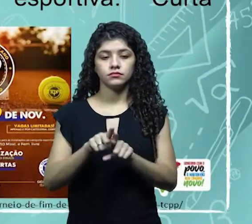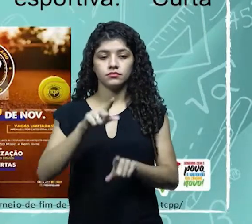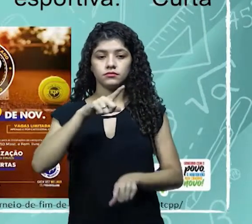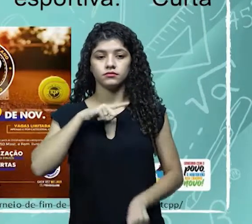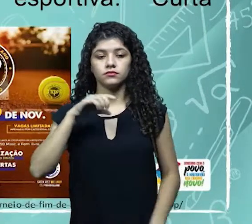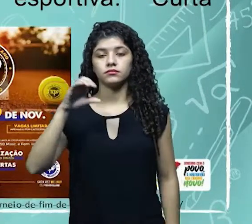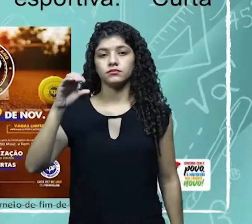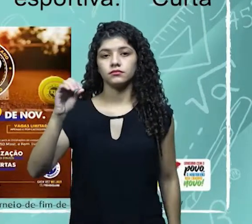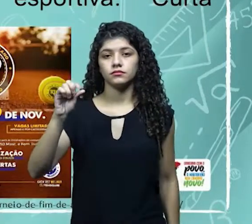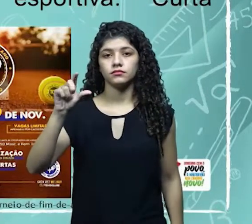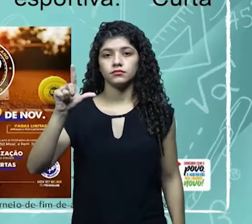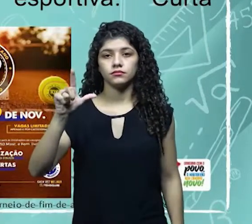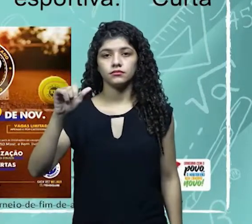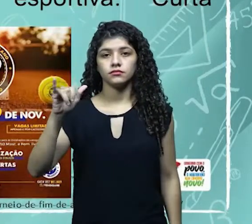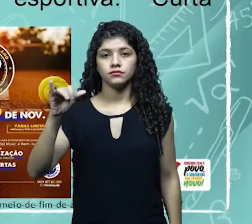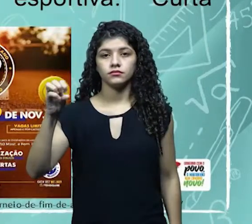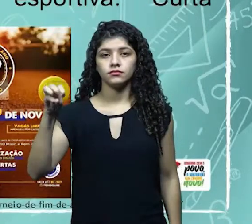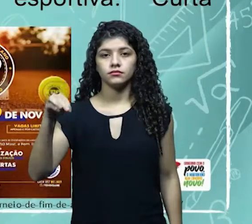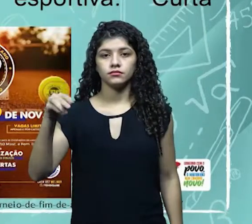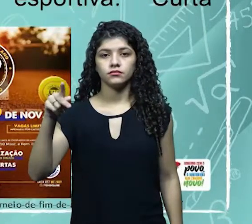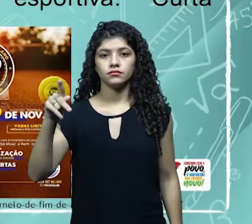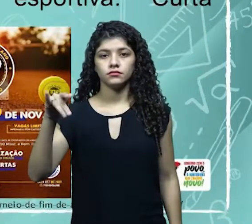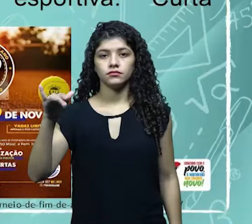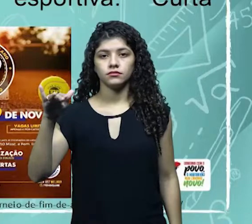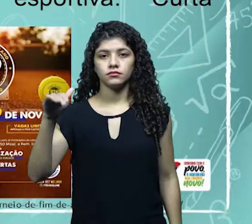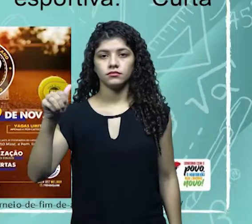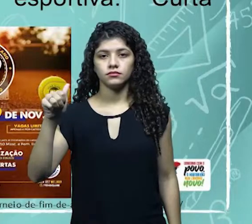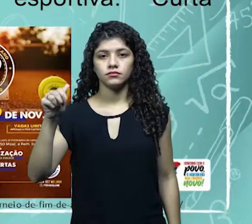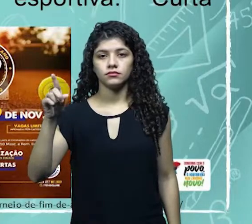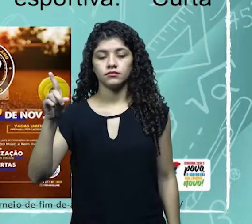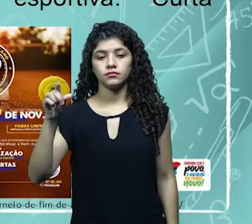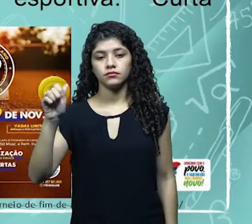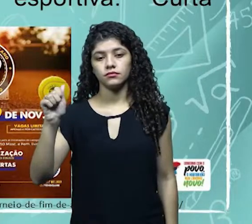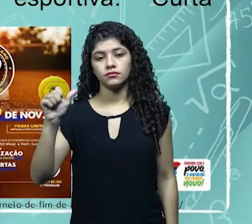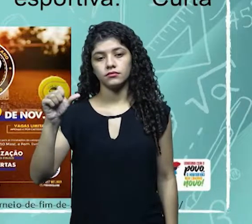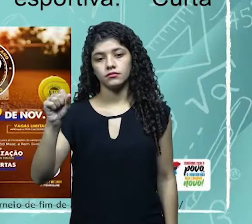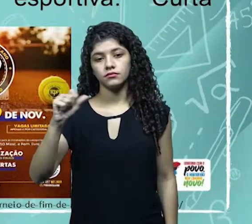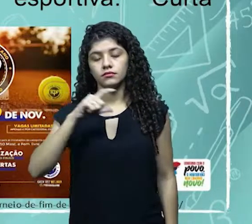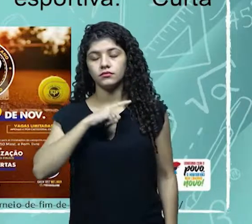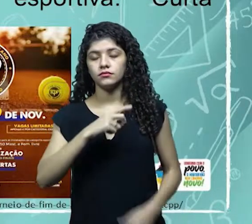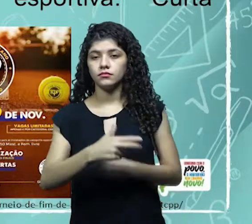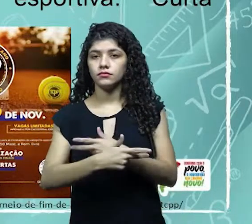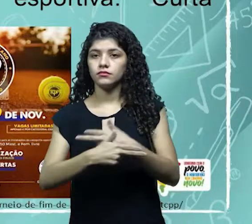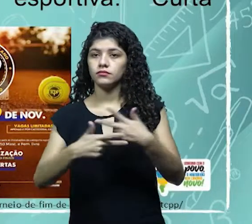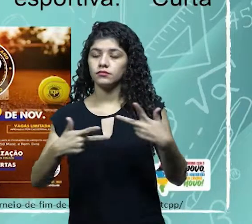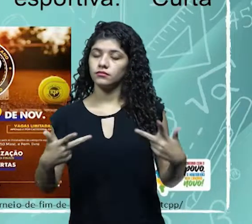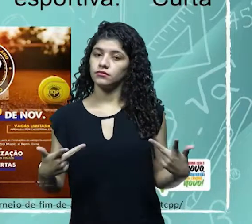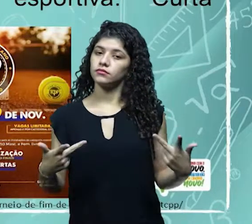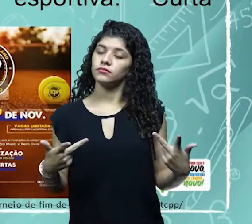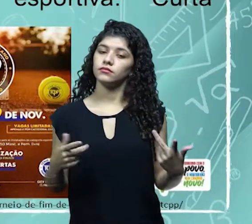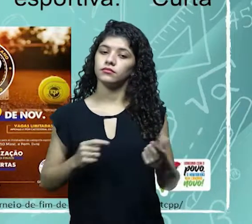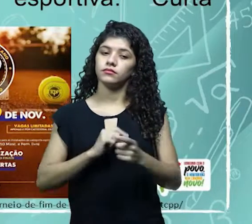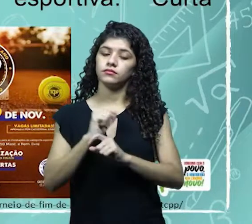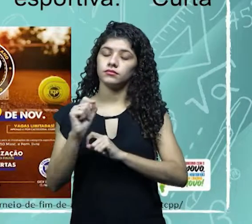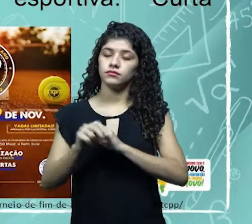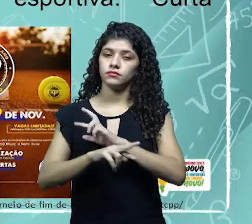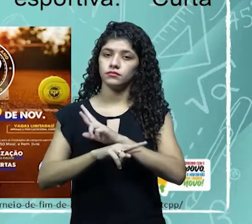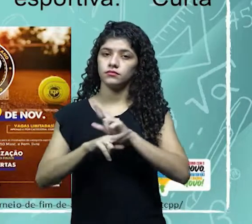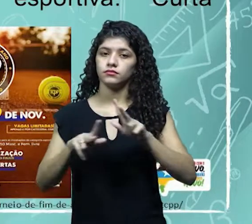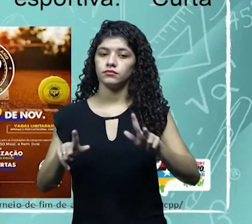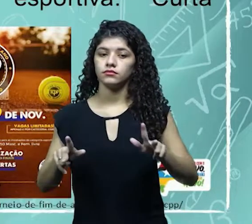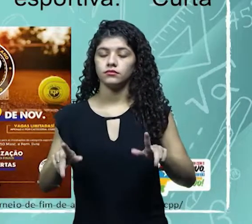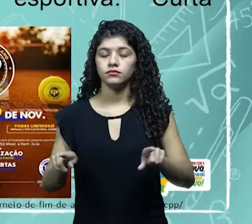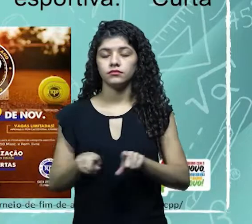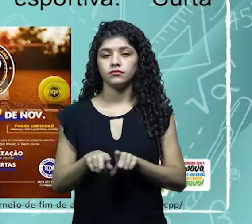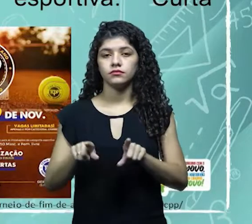e além desse tem as Olimpíadas né que a gente conhece né que é uma competição que envolve diversas modalidades e